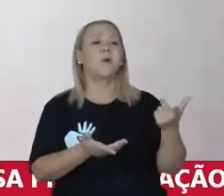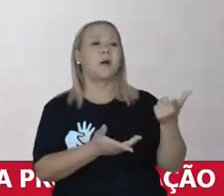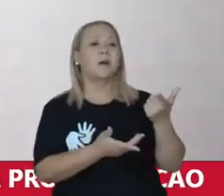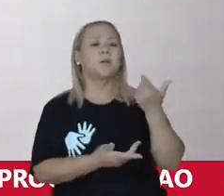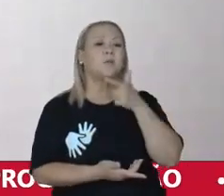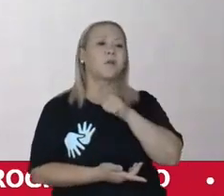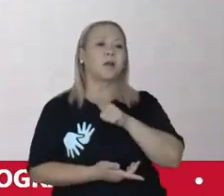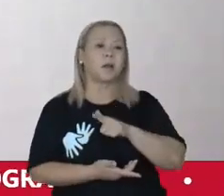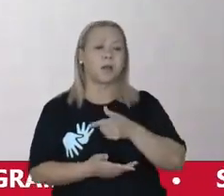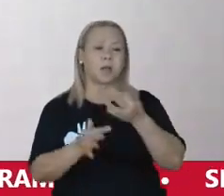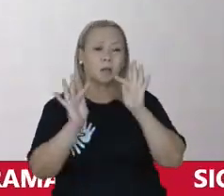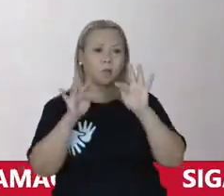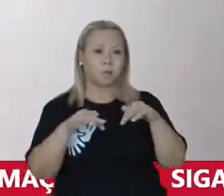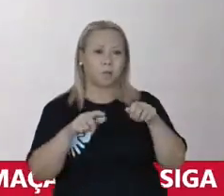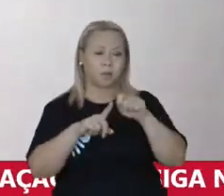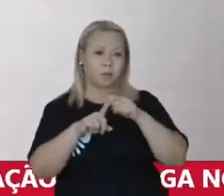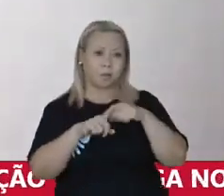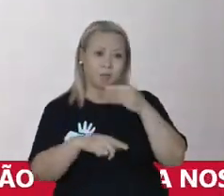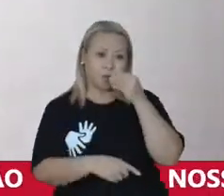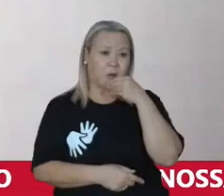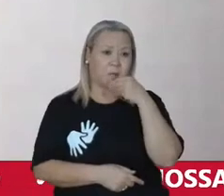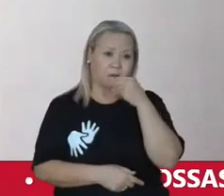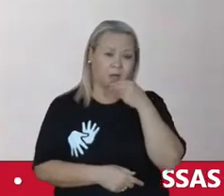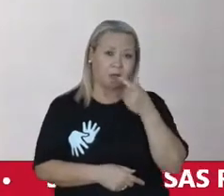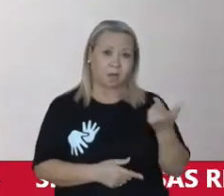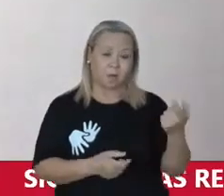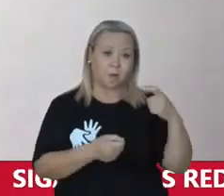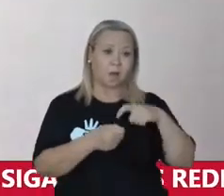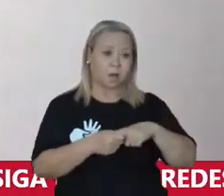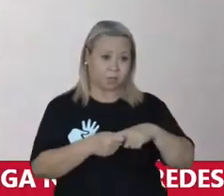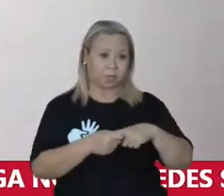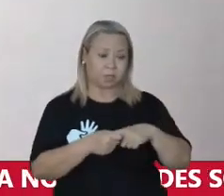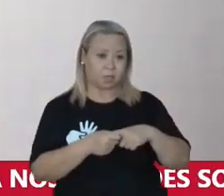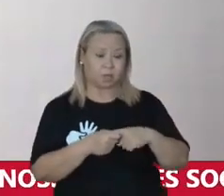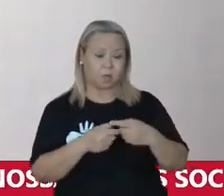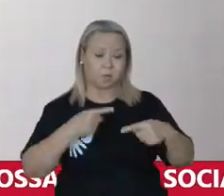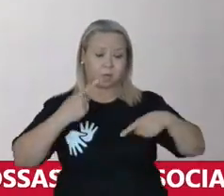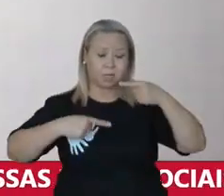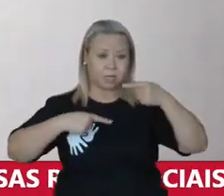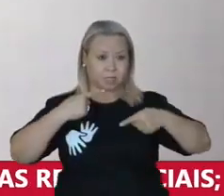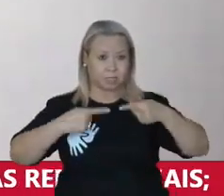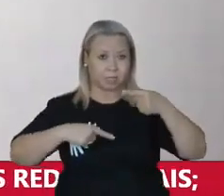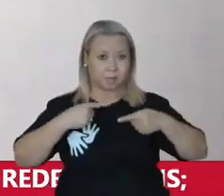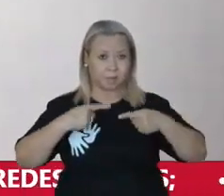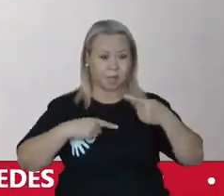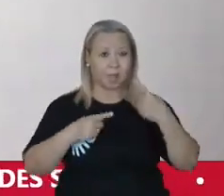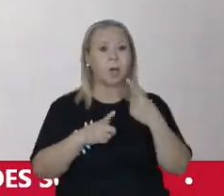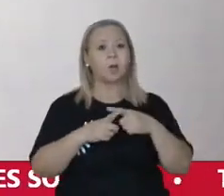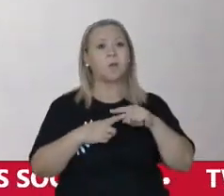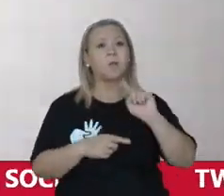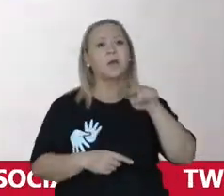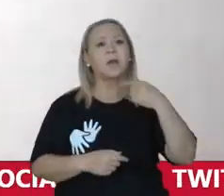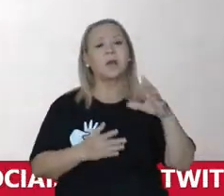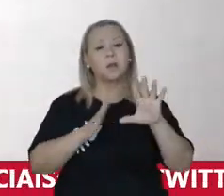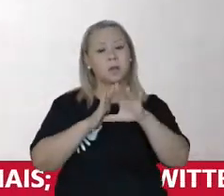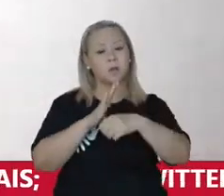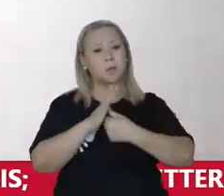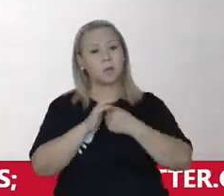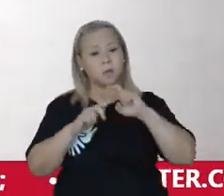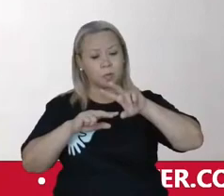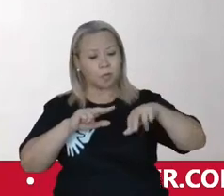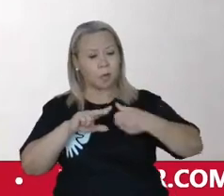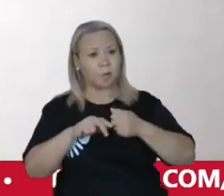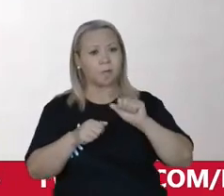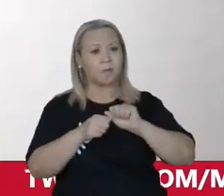né? Então esse é o trabalho precário. A gente retoma esse debate porque depois do golpe eles fizeram uma